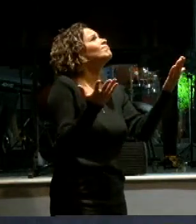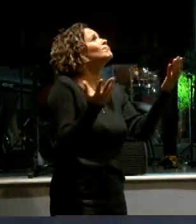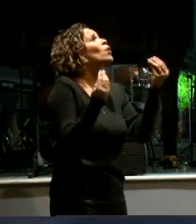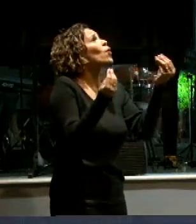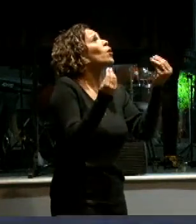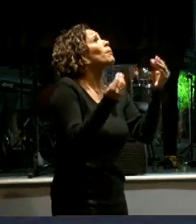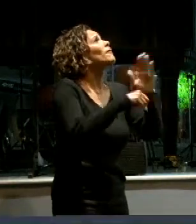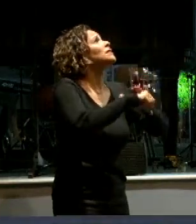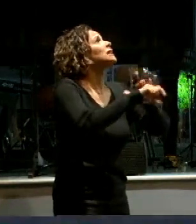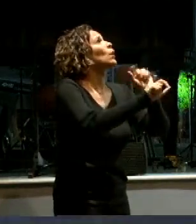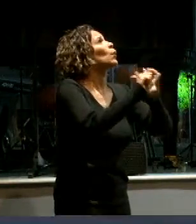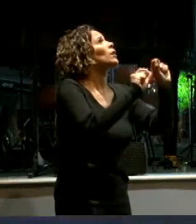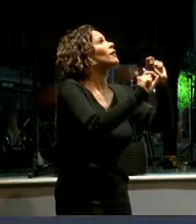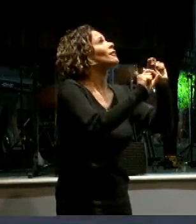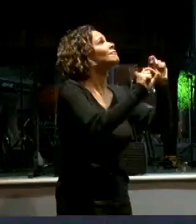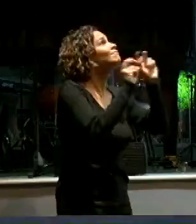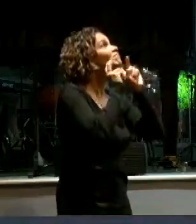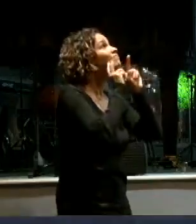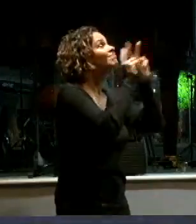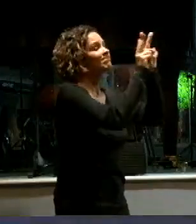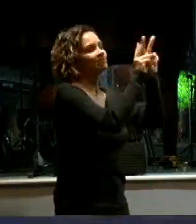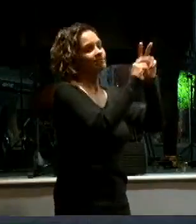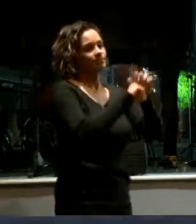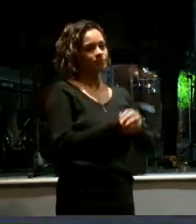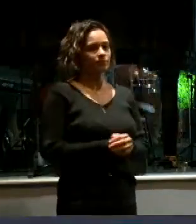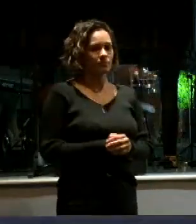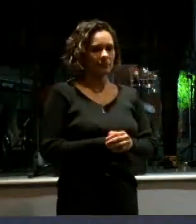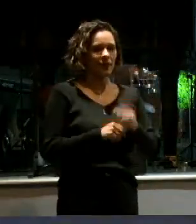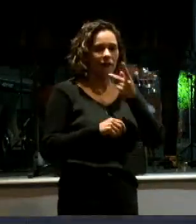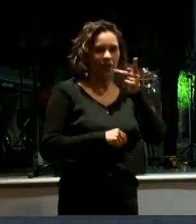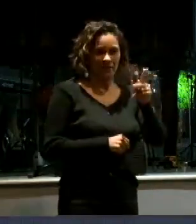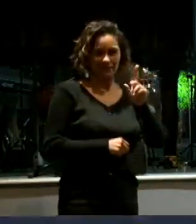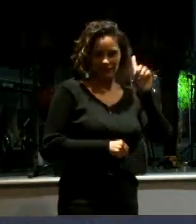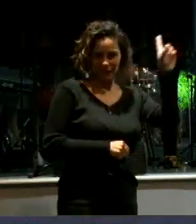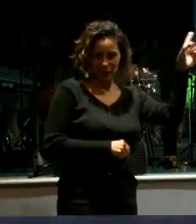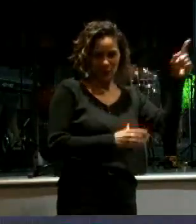Deus havia revelado duas coisas. A primeira